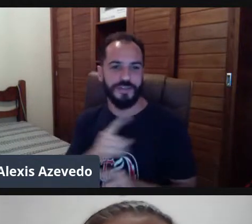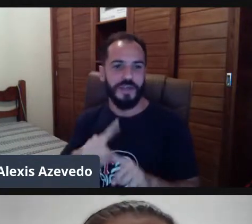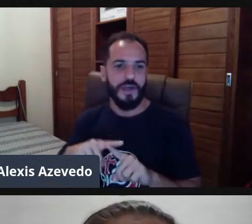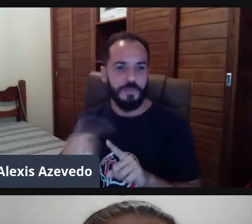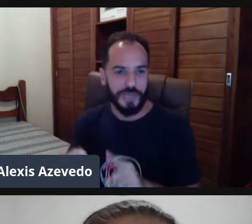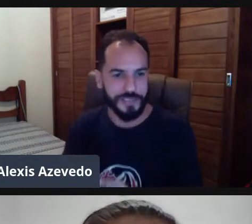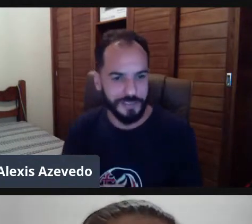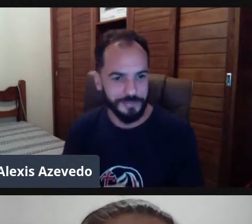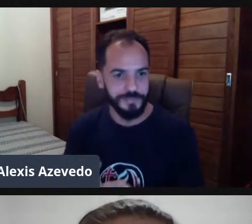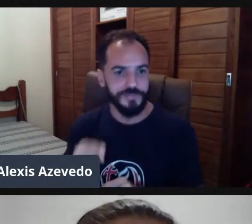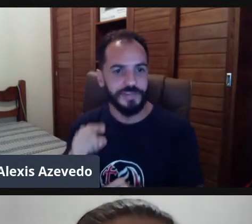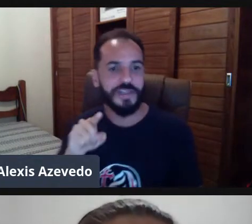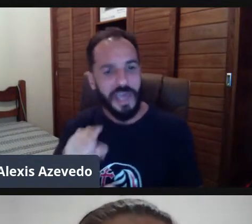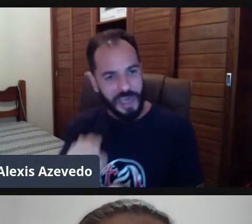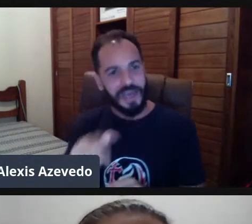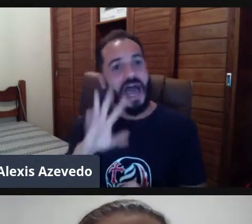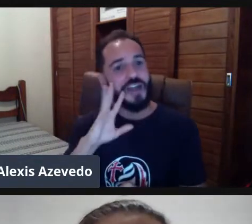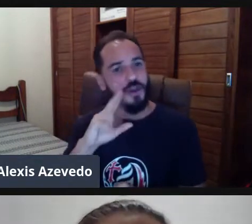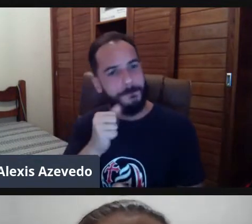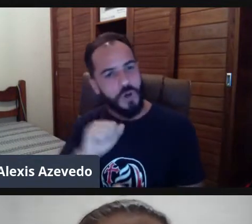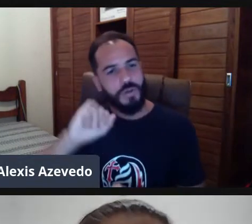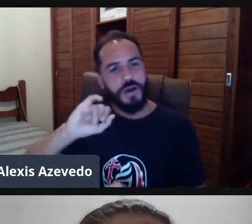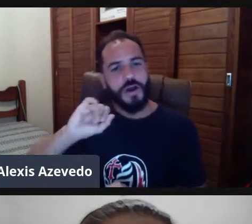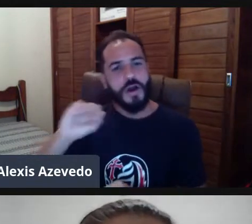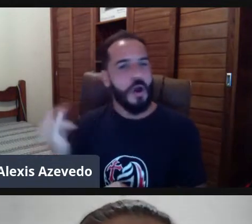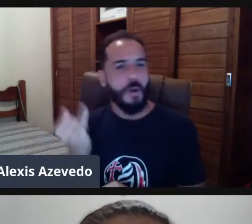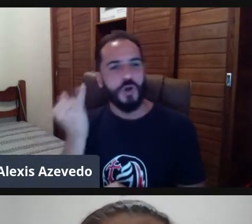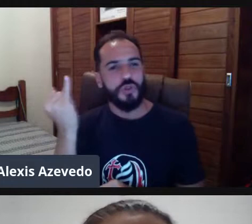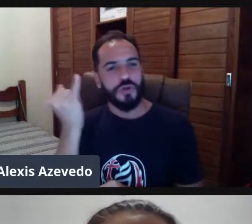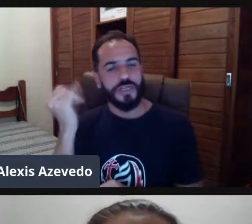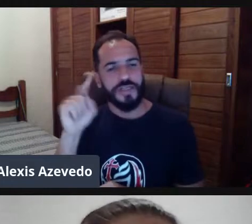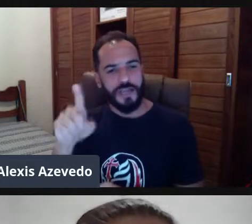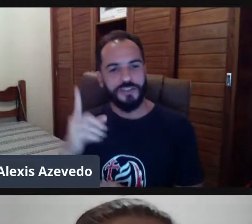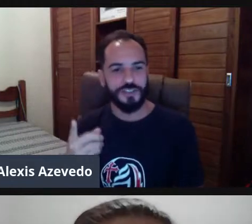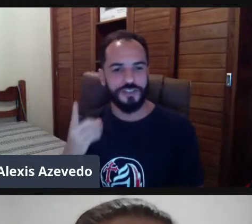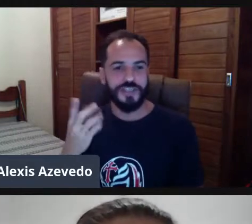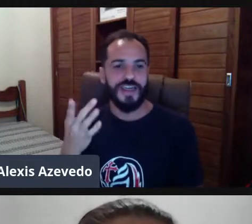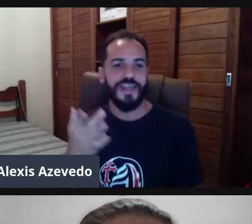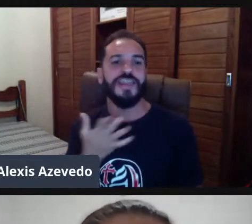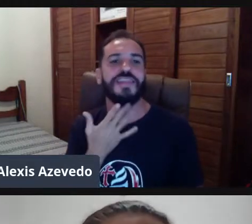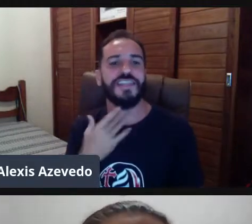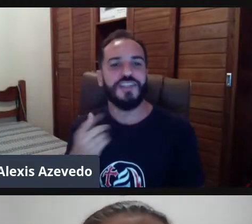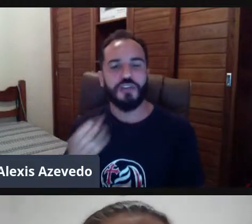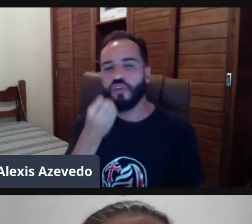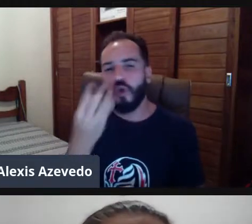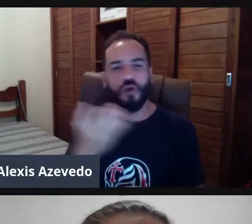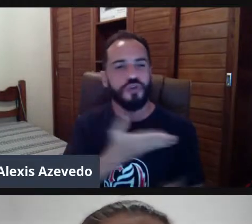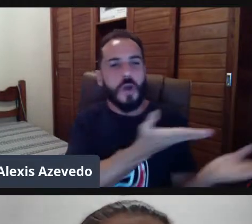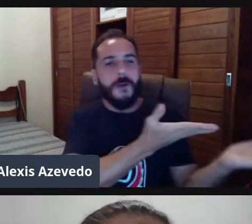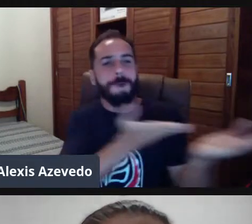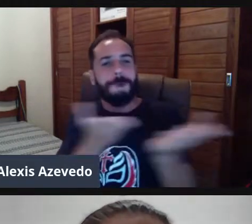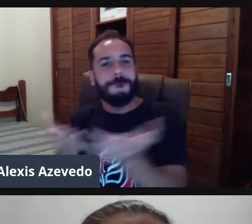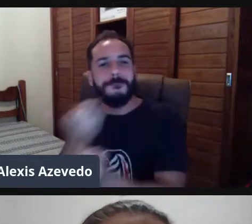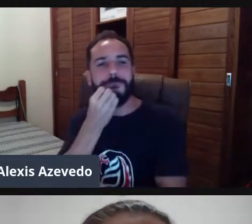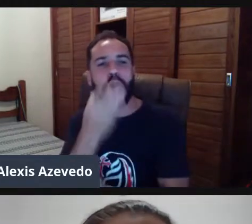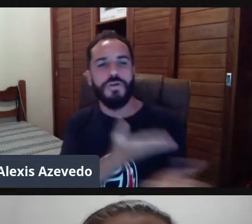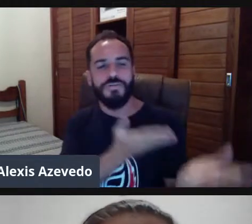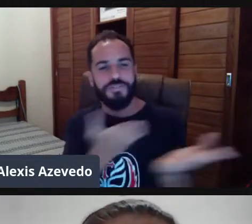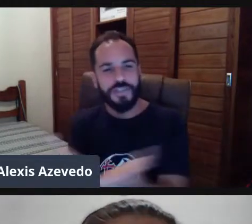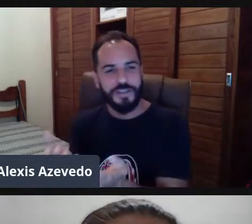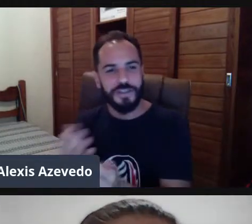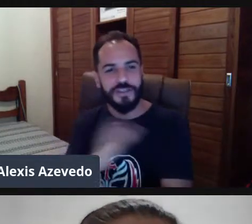a oportunidade de estar aqui e desejar a vocês muito boas-vindas, que vocês